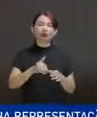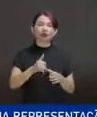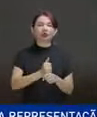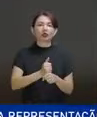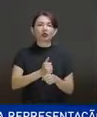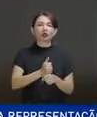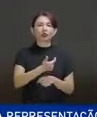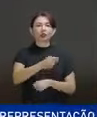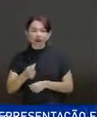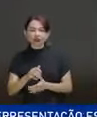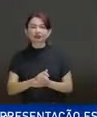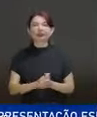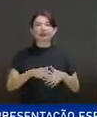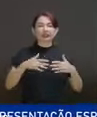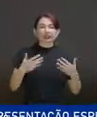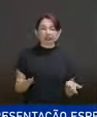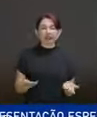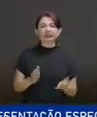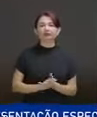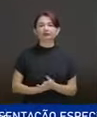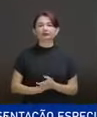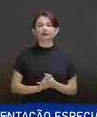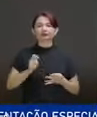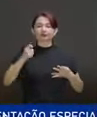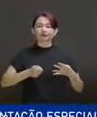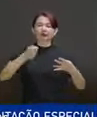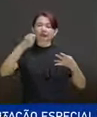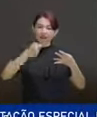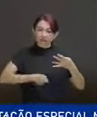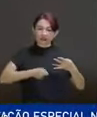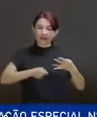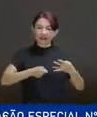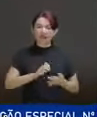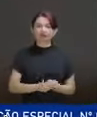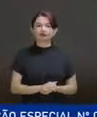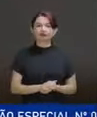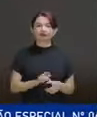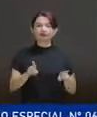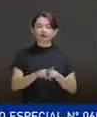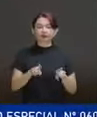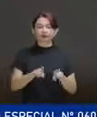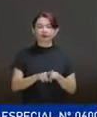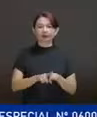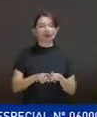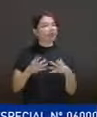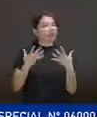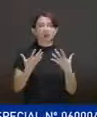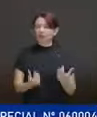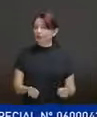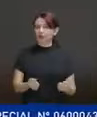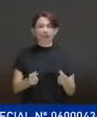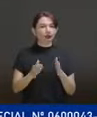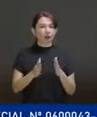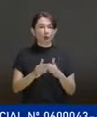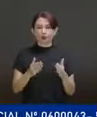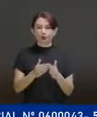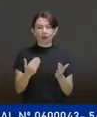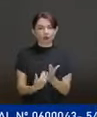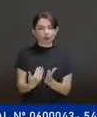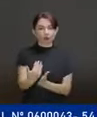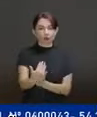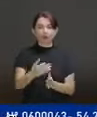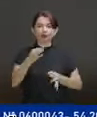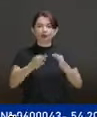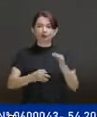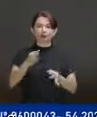reformou a sentença pelo juízo da 10ª Zona Eleitoral, que indeferiu a petição inicial